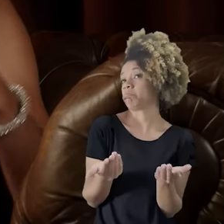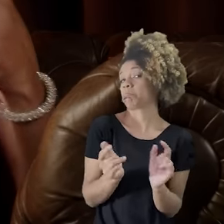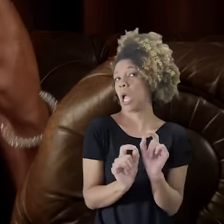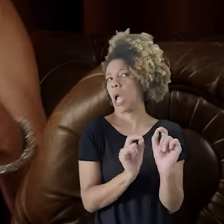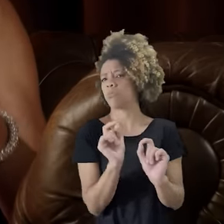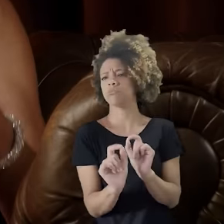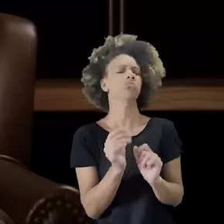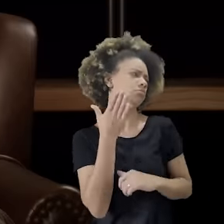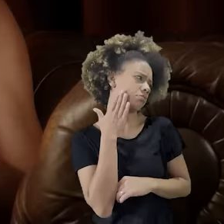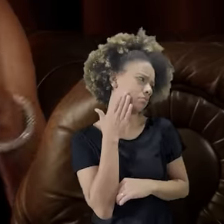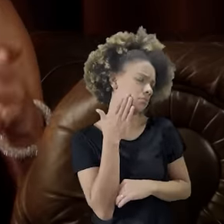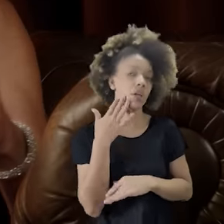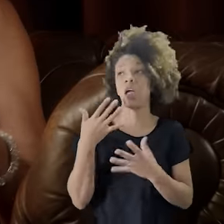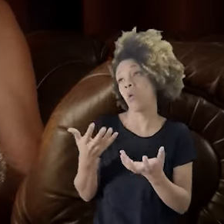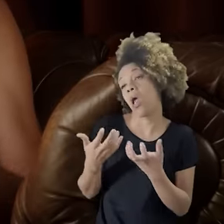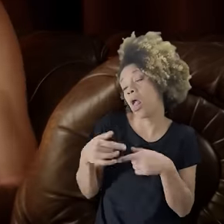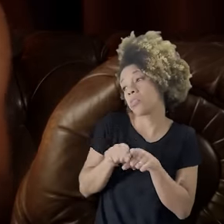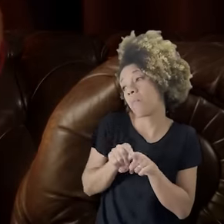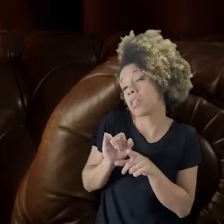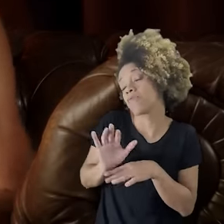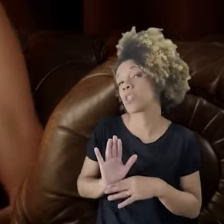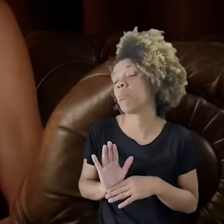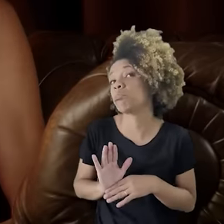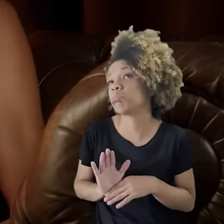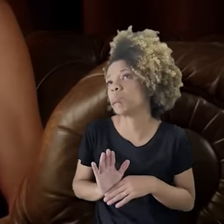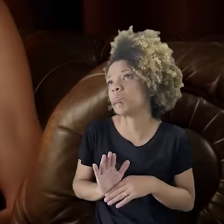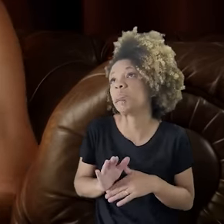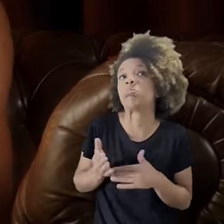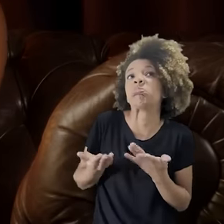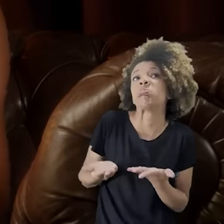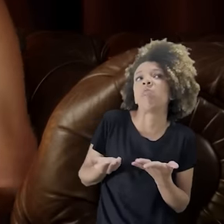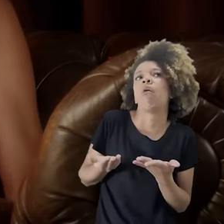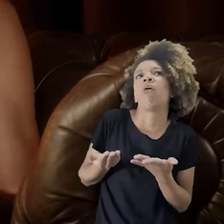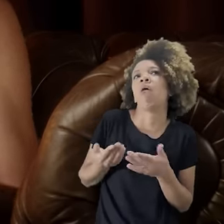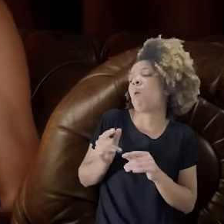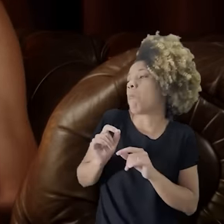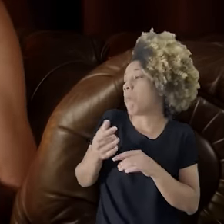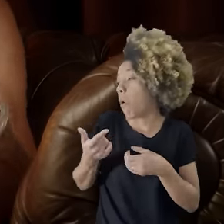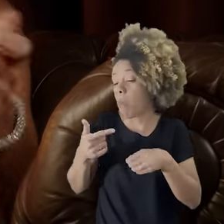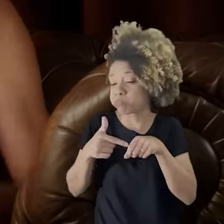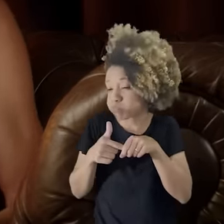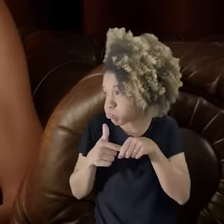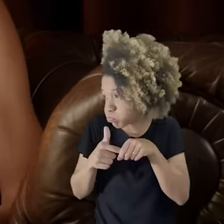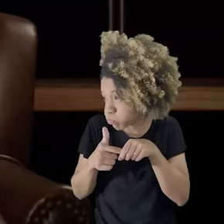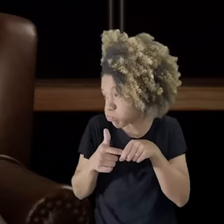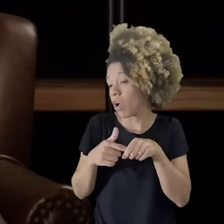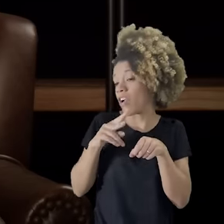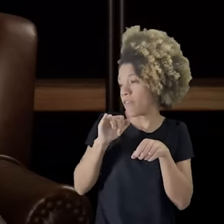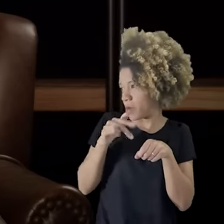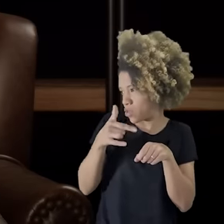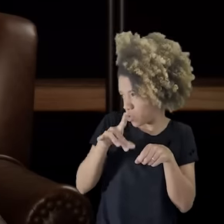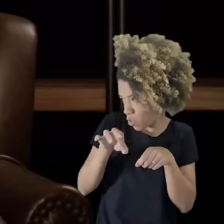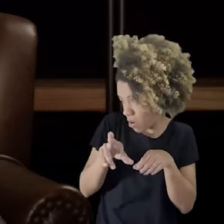são coisas que Ah eu queria que talvez se você pegasse um objeto um vibrador colocasse em mim